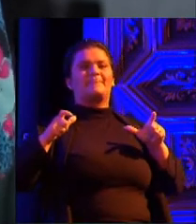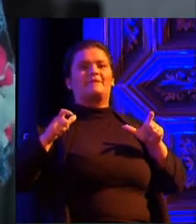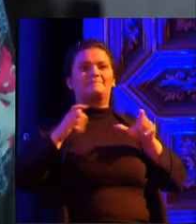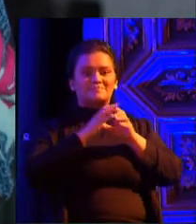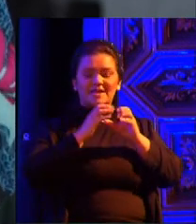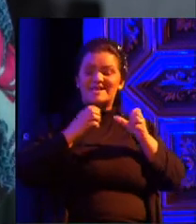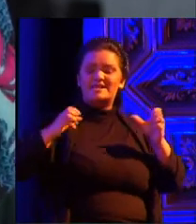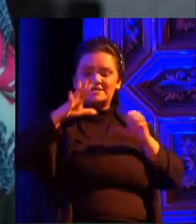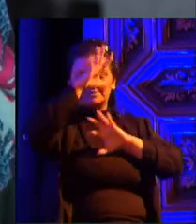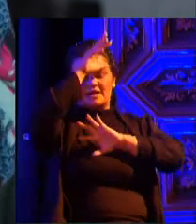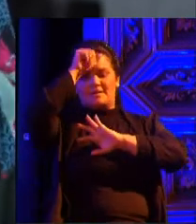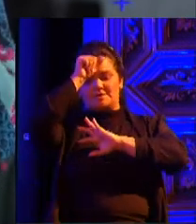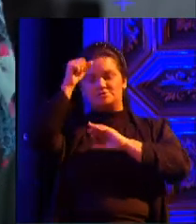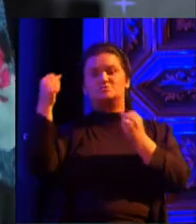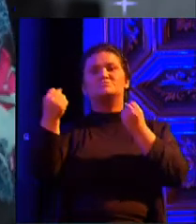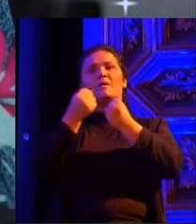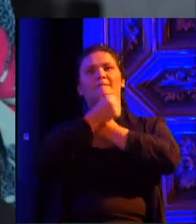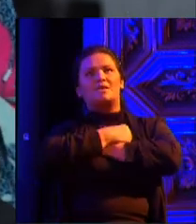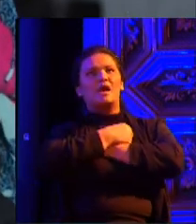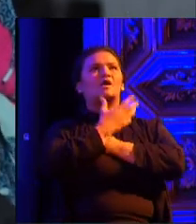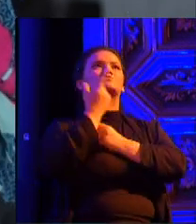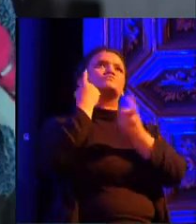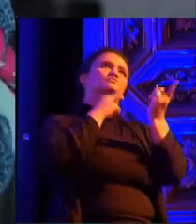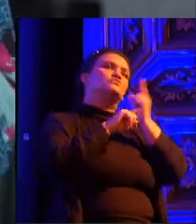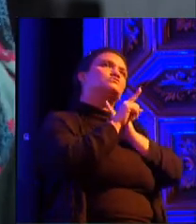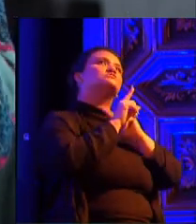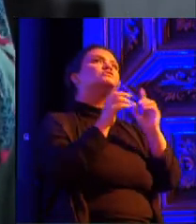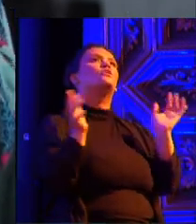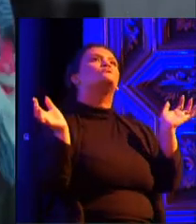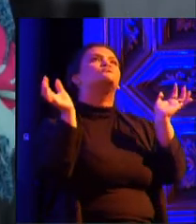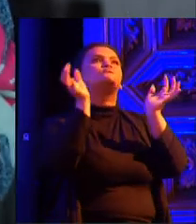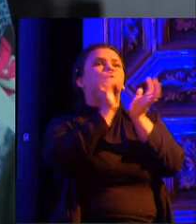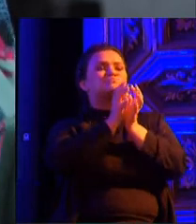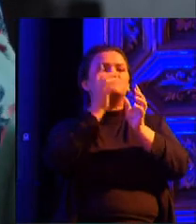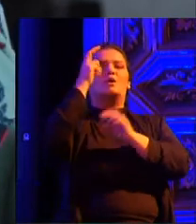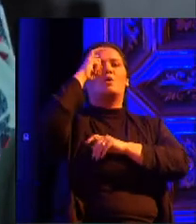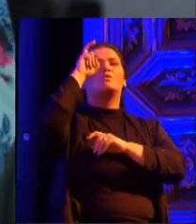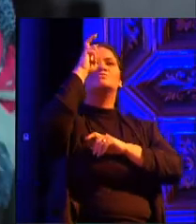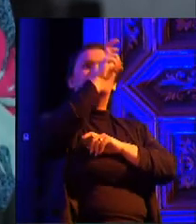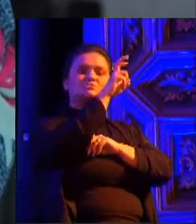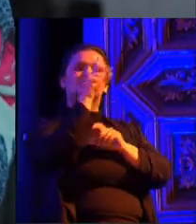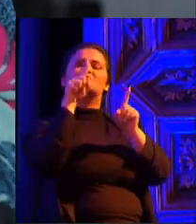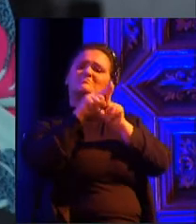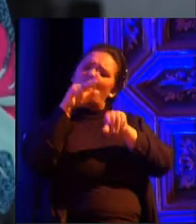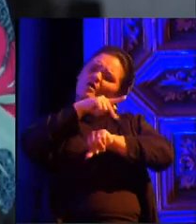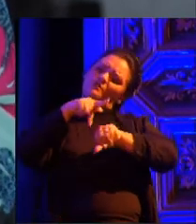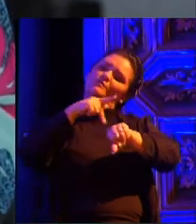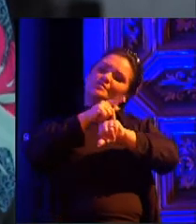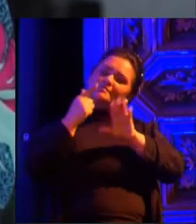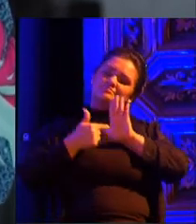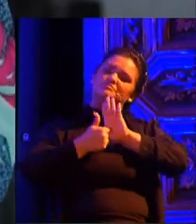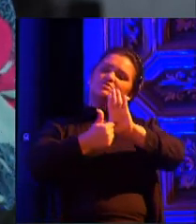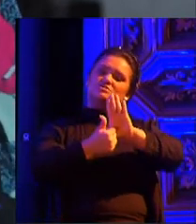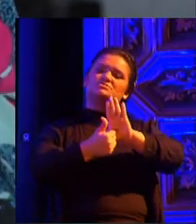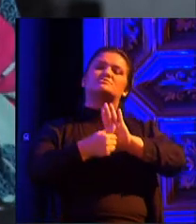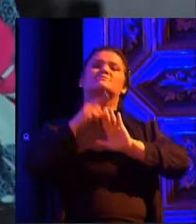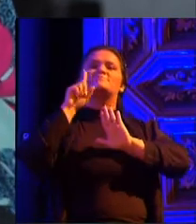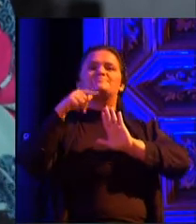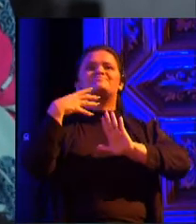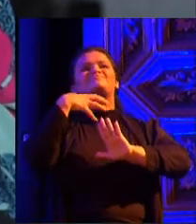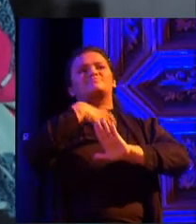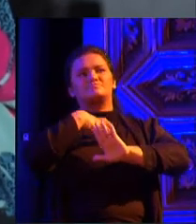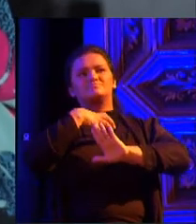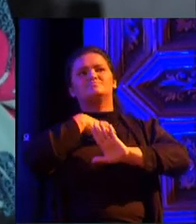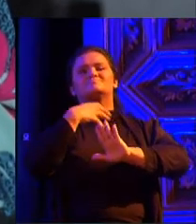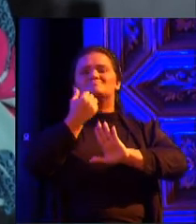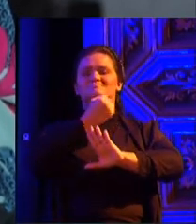para a Amazônia com um abraço musical, com um abraço cultural, e esse prêmio vem para isso. Eu me sinto